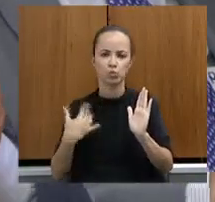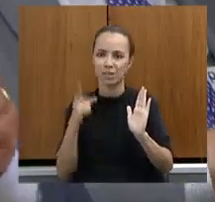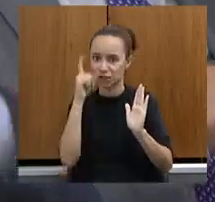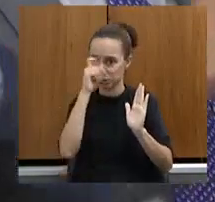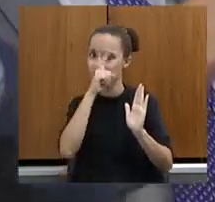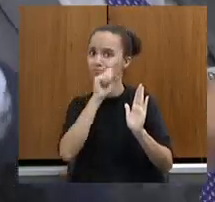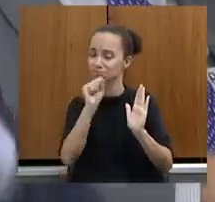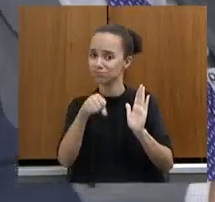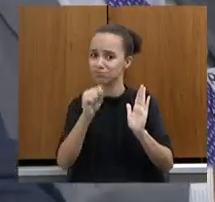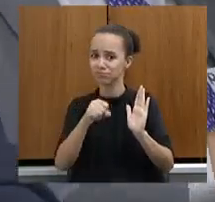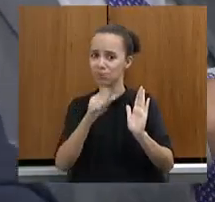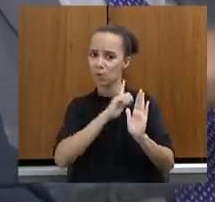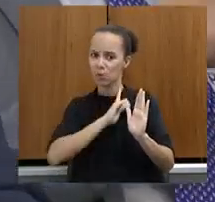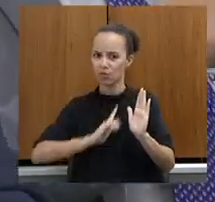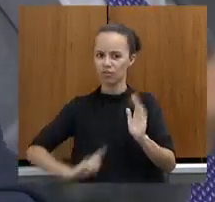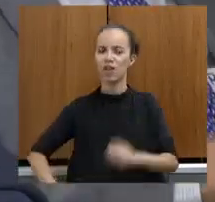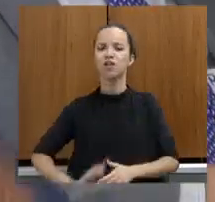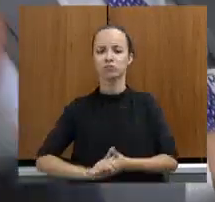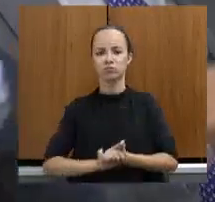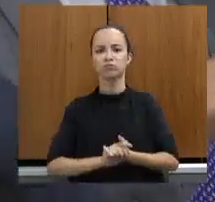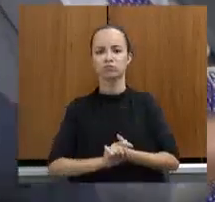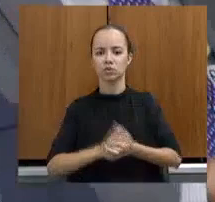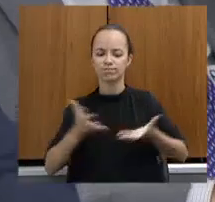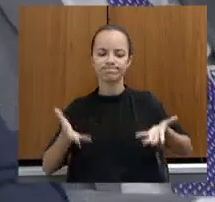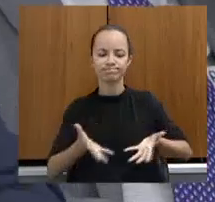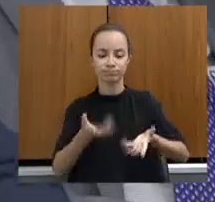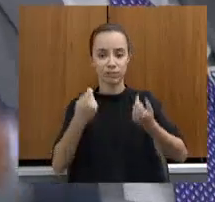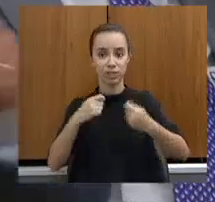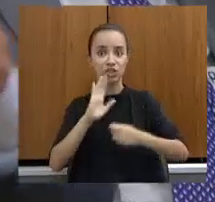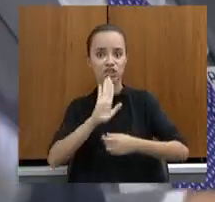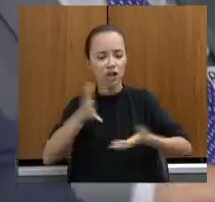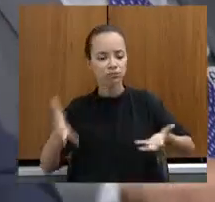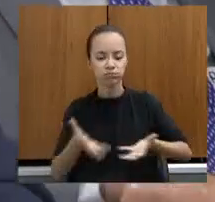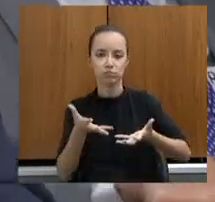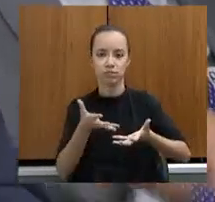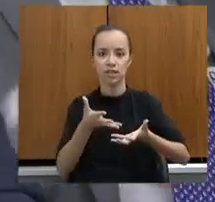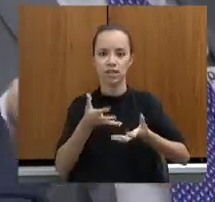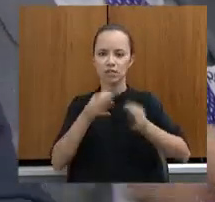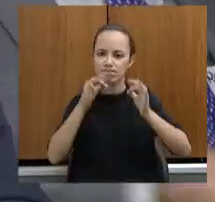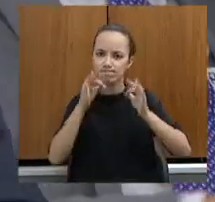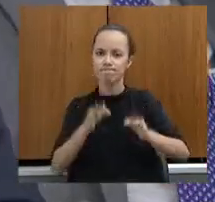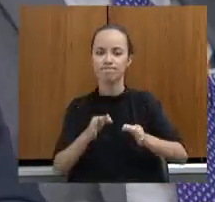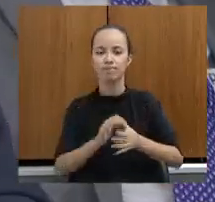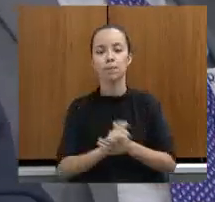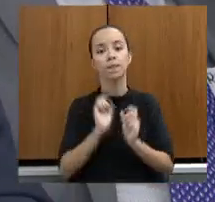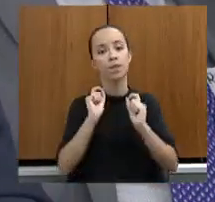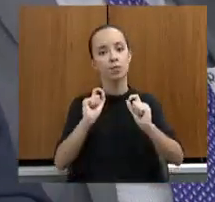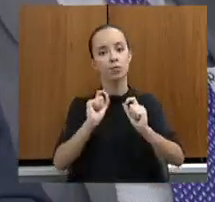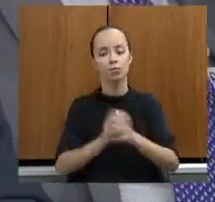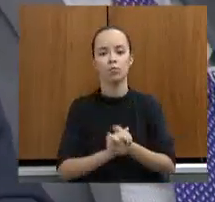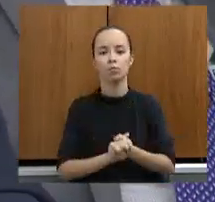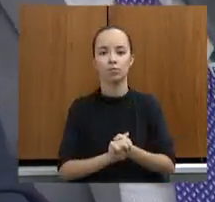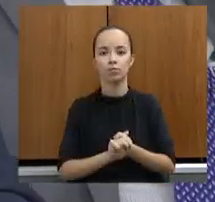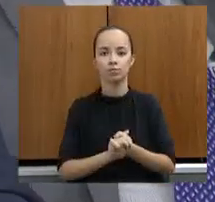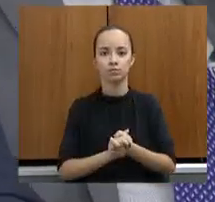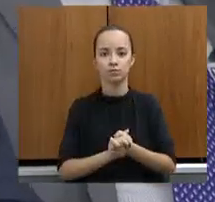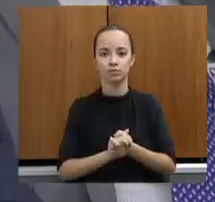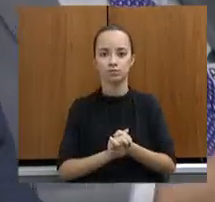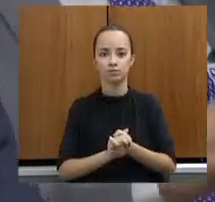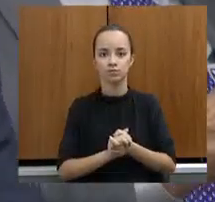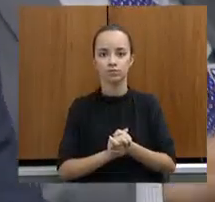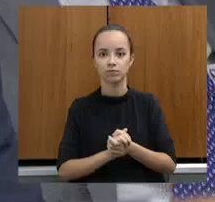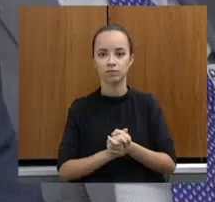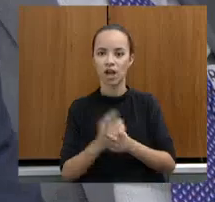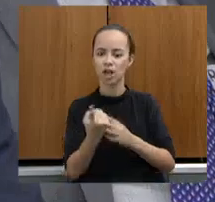difíceis para que o governo possa encorajar e como encorajou e acertou foi inclusive ao acerto quantas